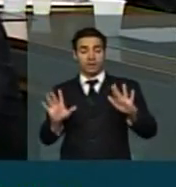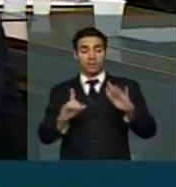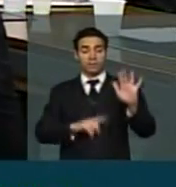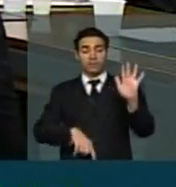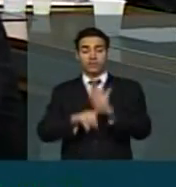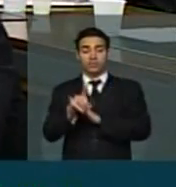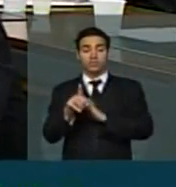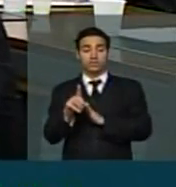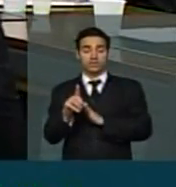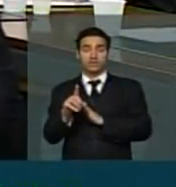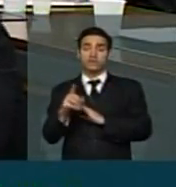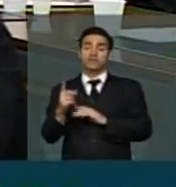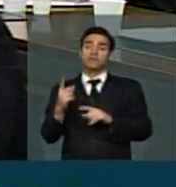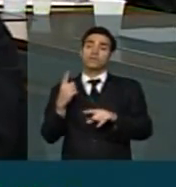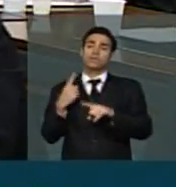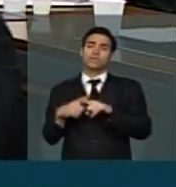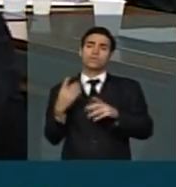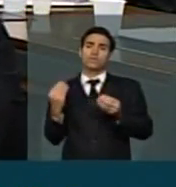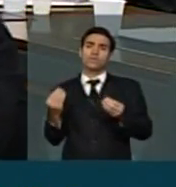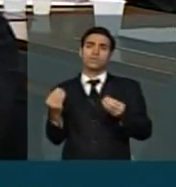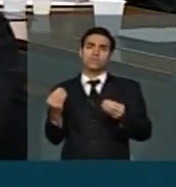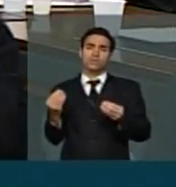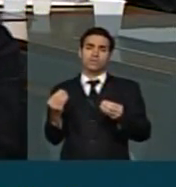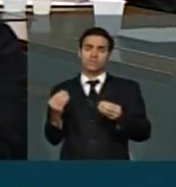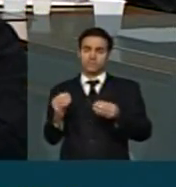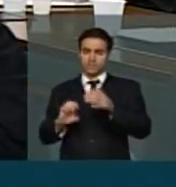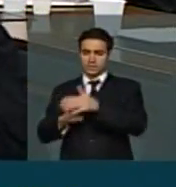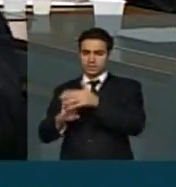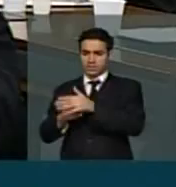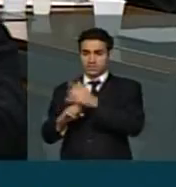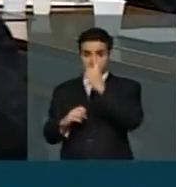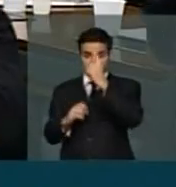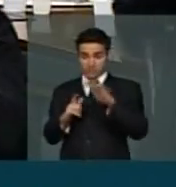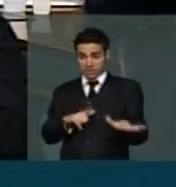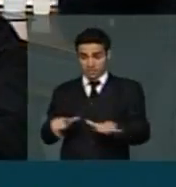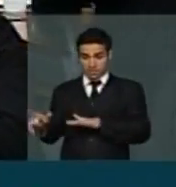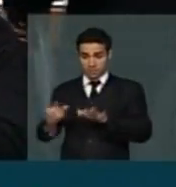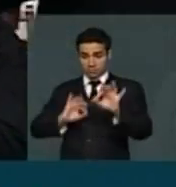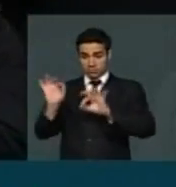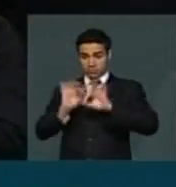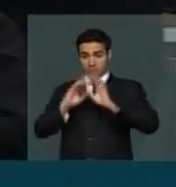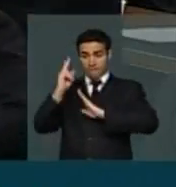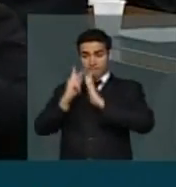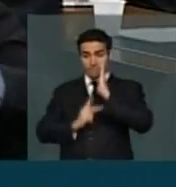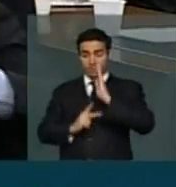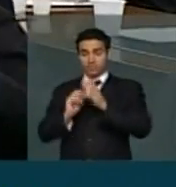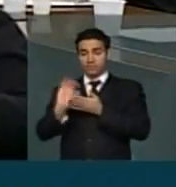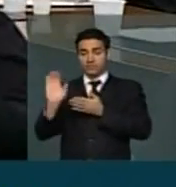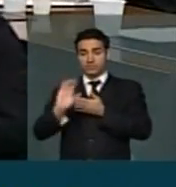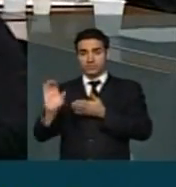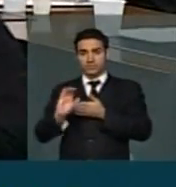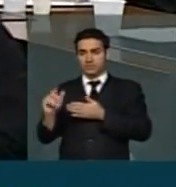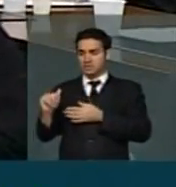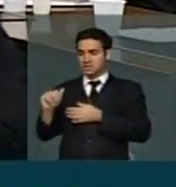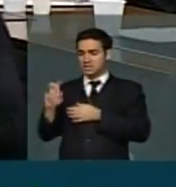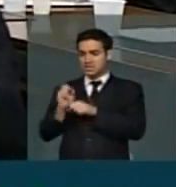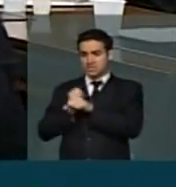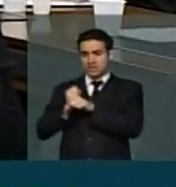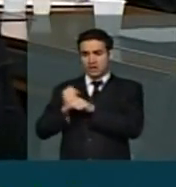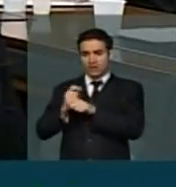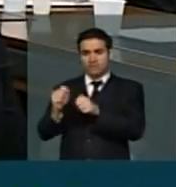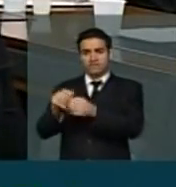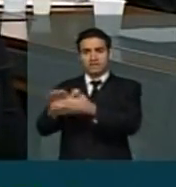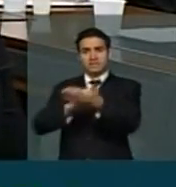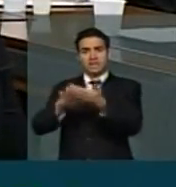Mas a pergunta é, como é que as operadoras fizeram, em uma semana, um plano de investimentos que não fizeram ao longo de 15 anos. Como